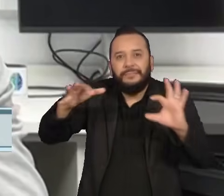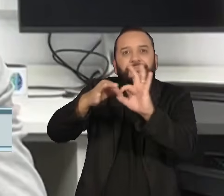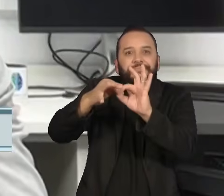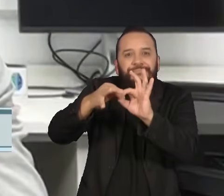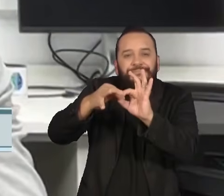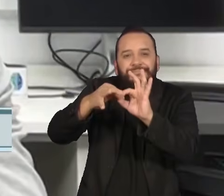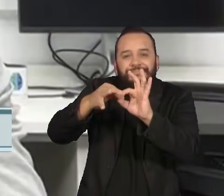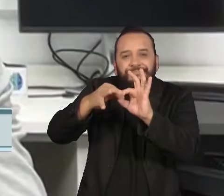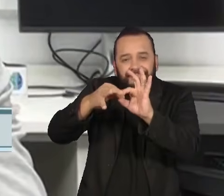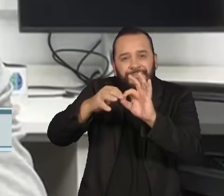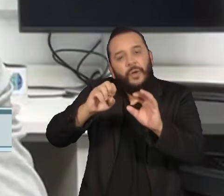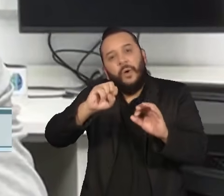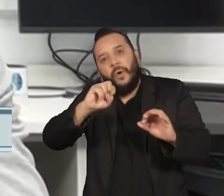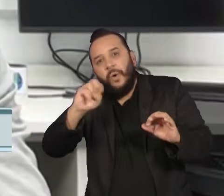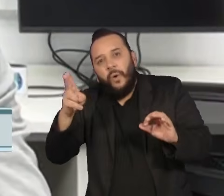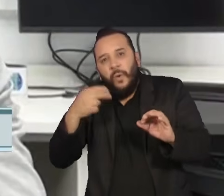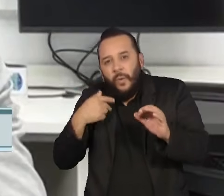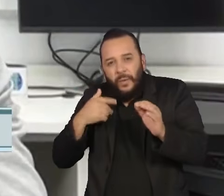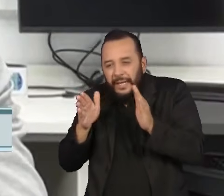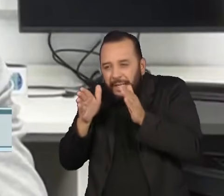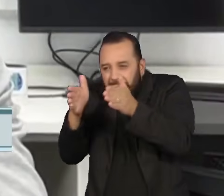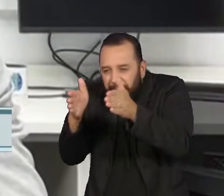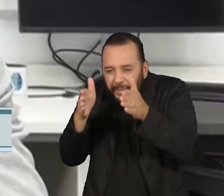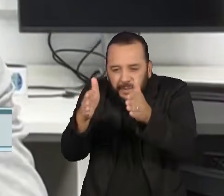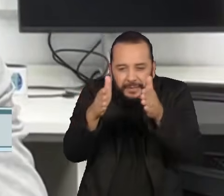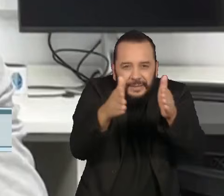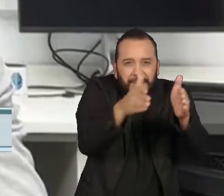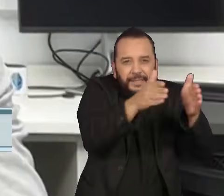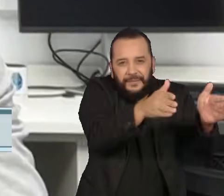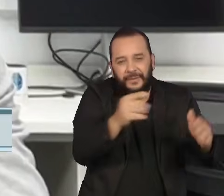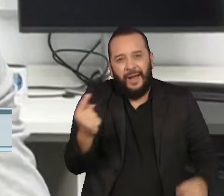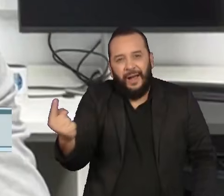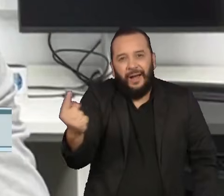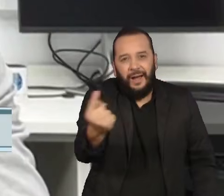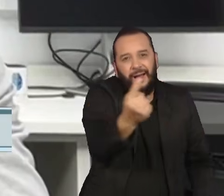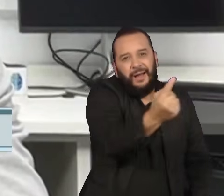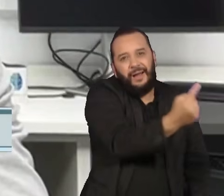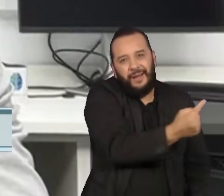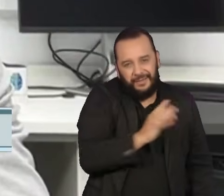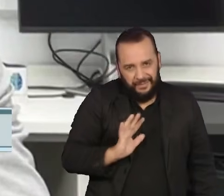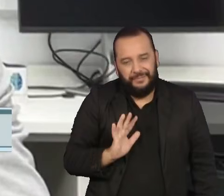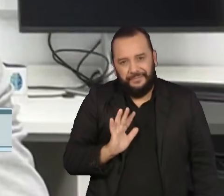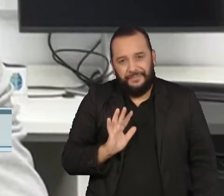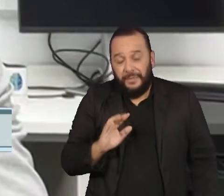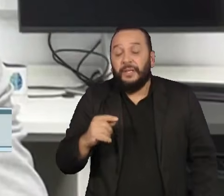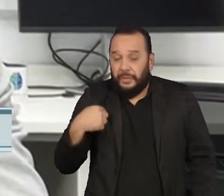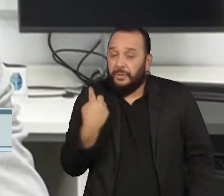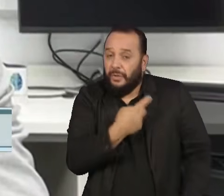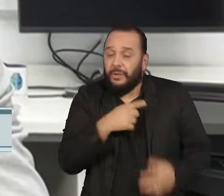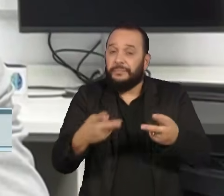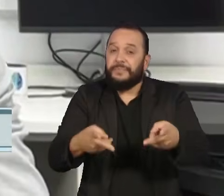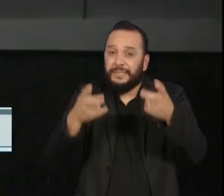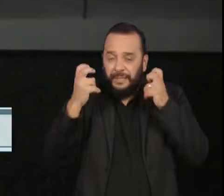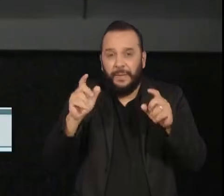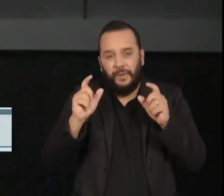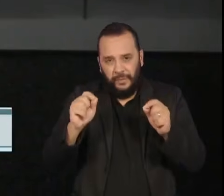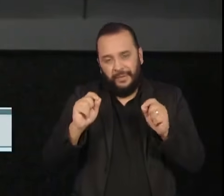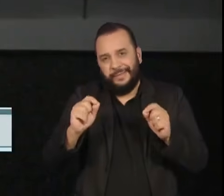que é específico de cada condição. Então, quando a gente fez isso, a gente observou uma sobreposição muito